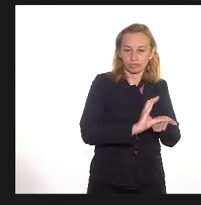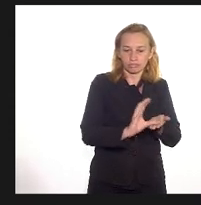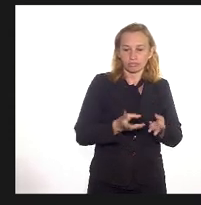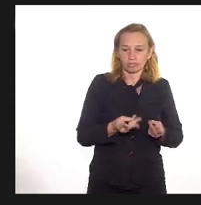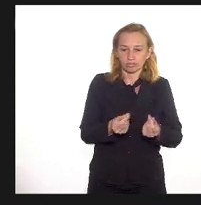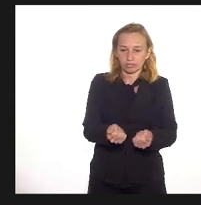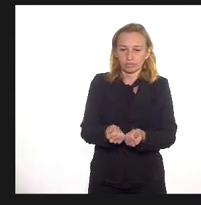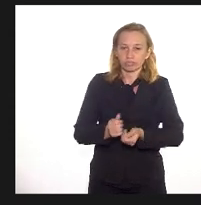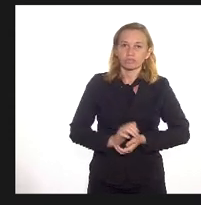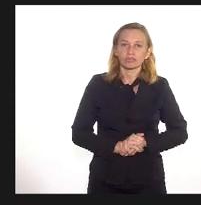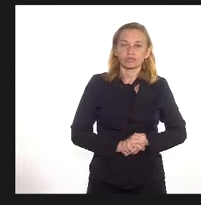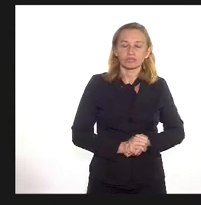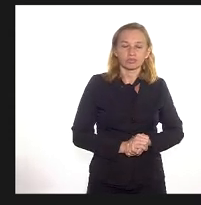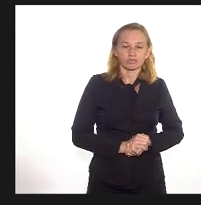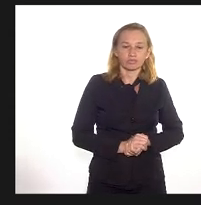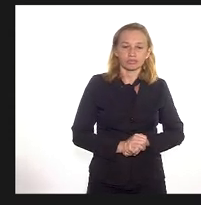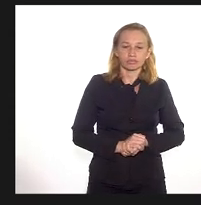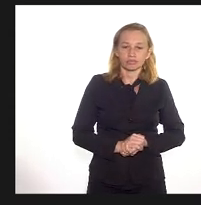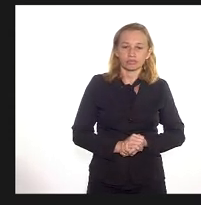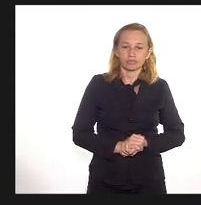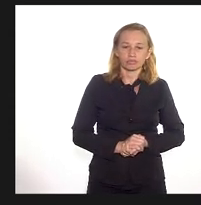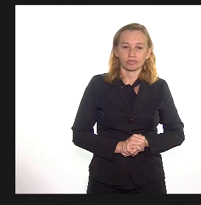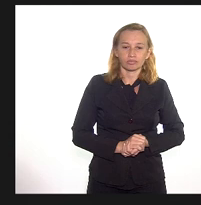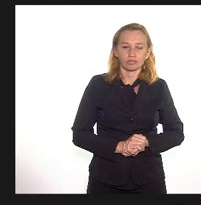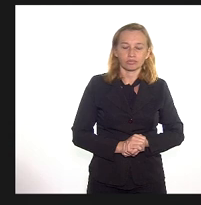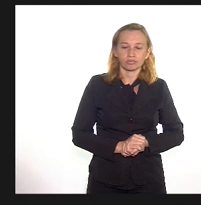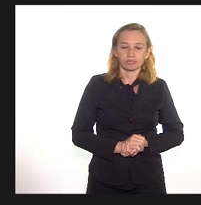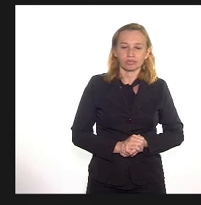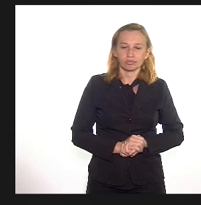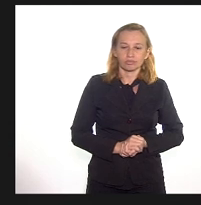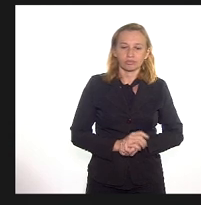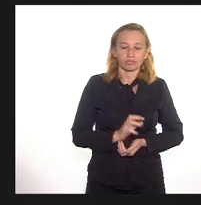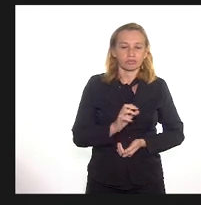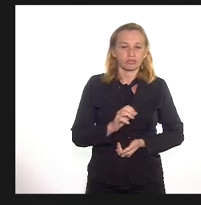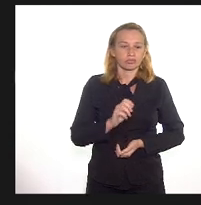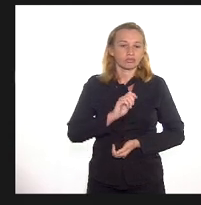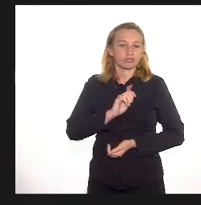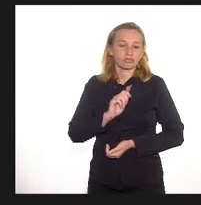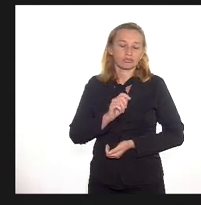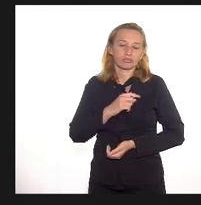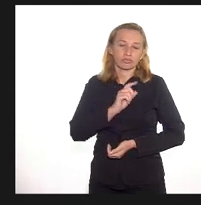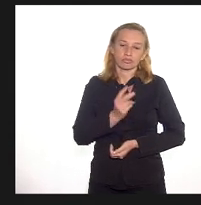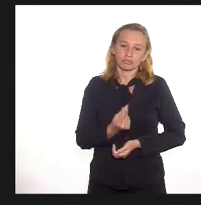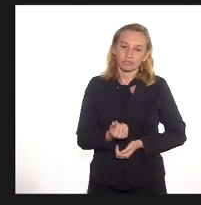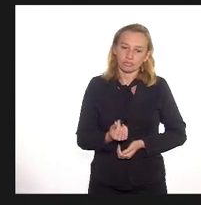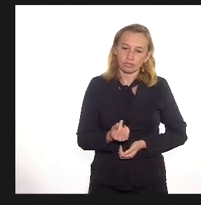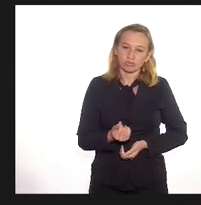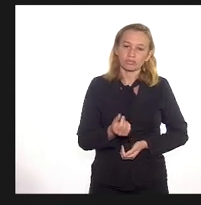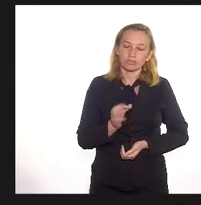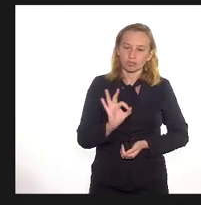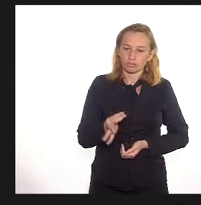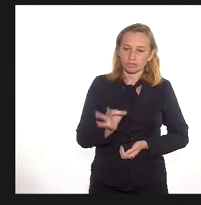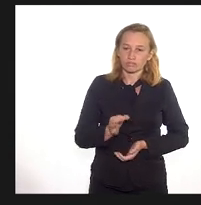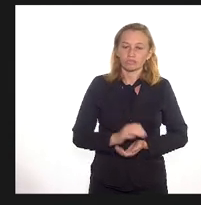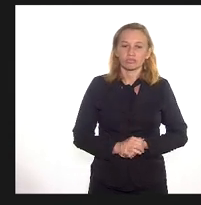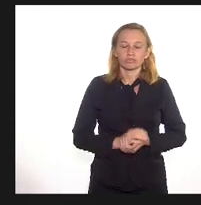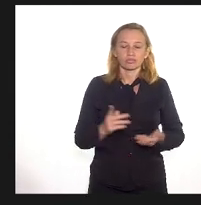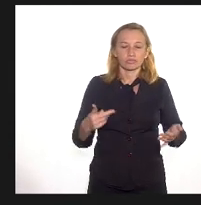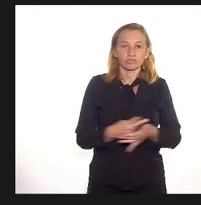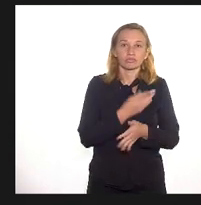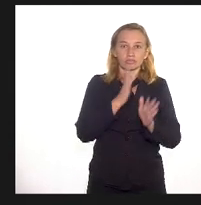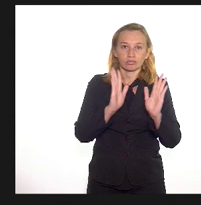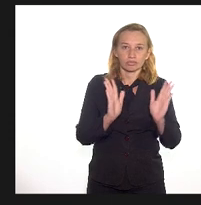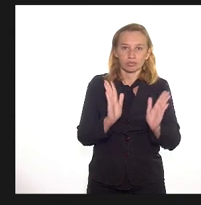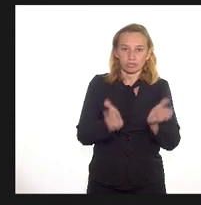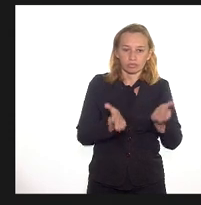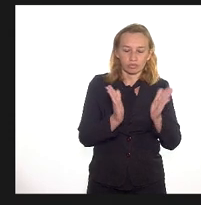períodos subsequentes, quando a receita líquida for positiva, né? Isso aconteceu, inclusive, agora,